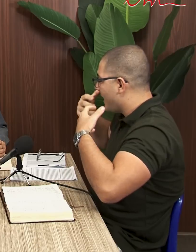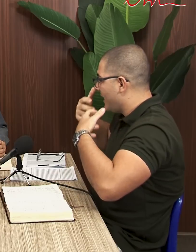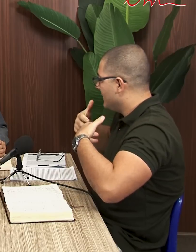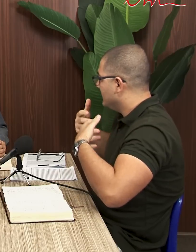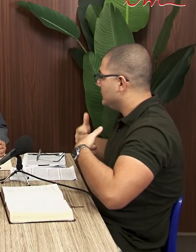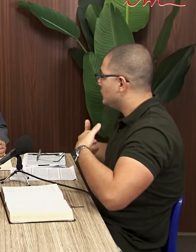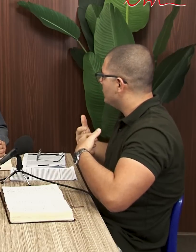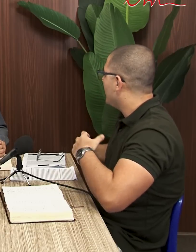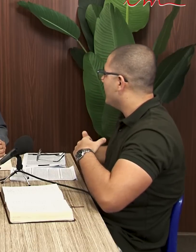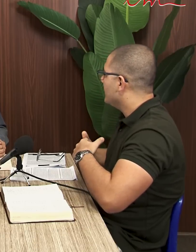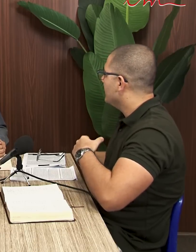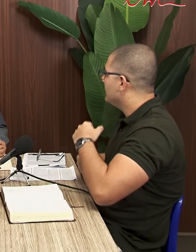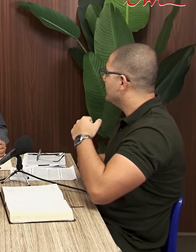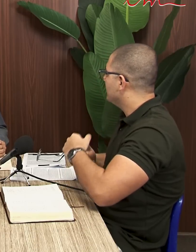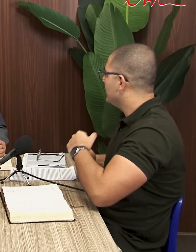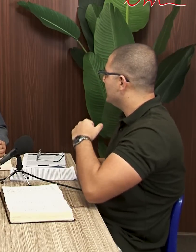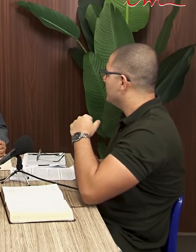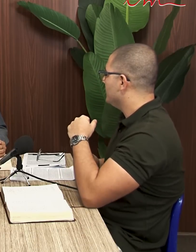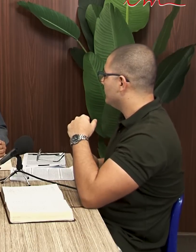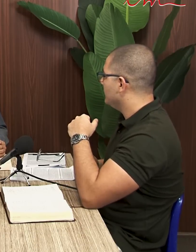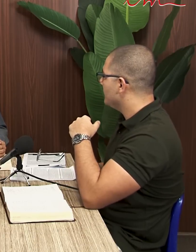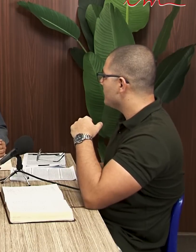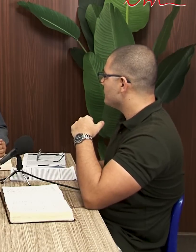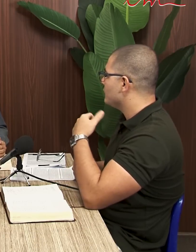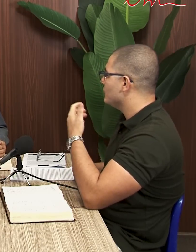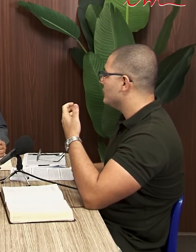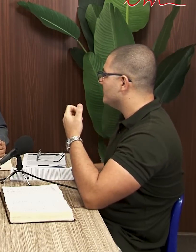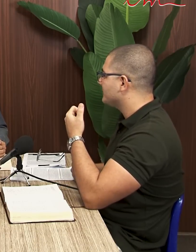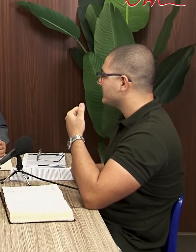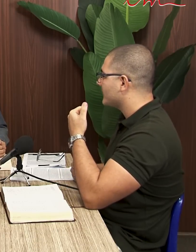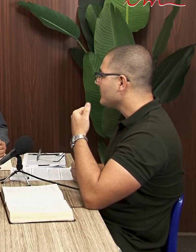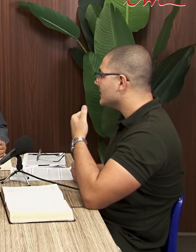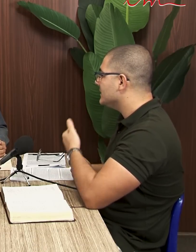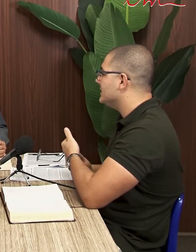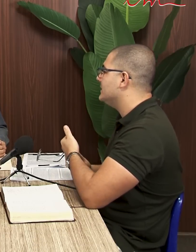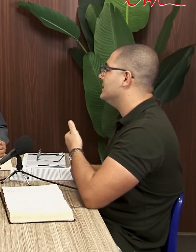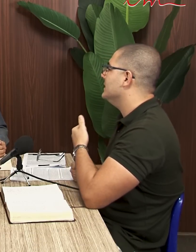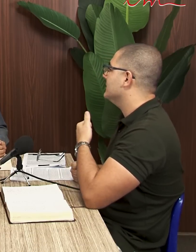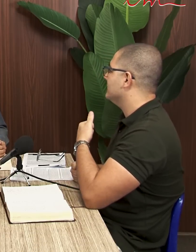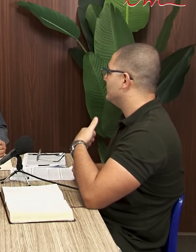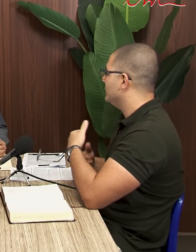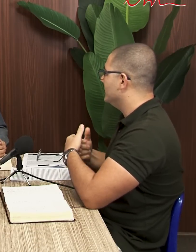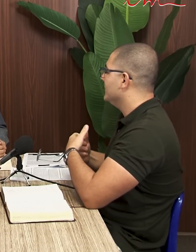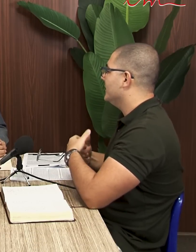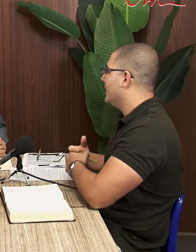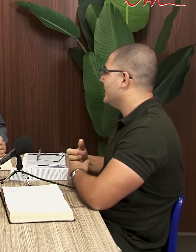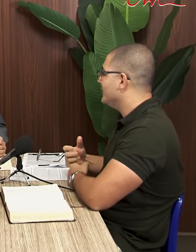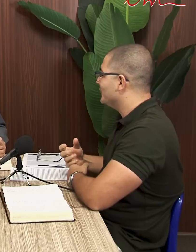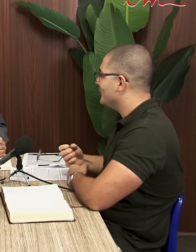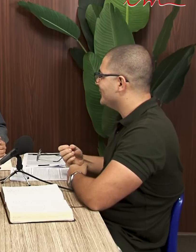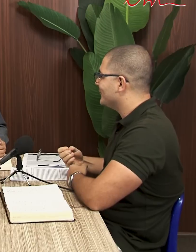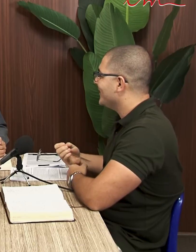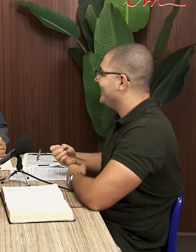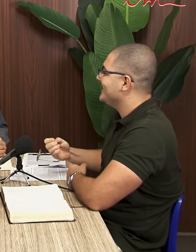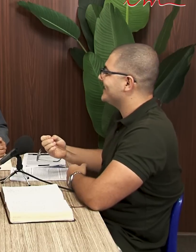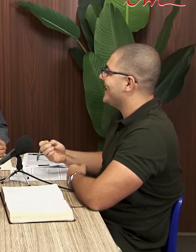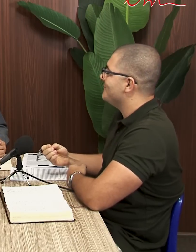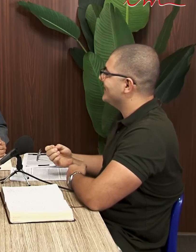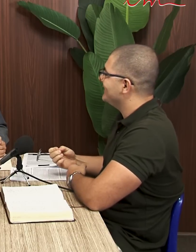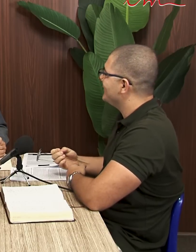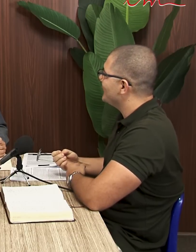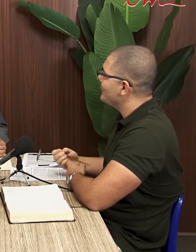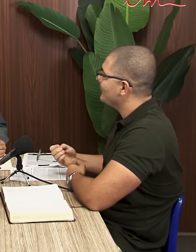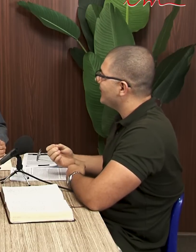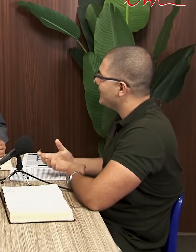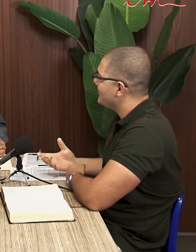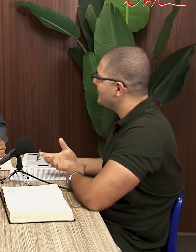conseguia parar de chorar dentro daquele momento. E não era um choro de tristeza, um choro... É aquele choro que só quem sabe,